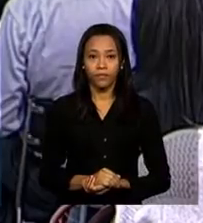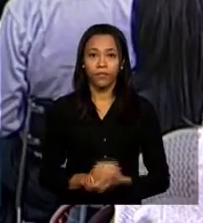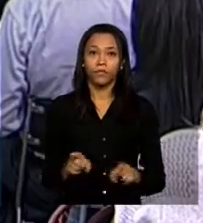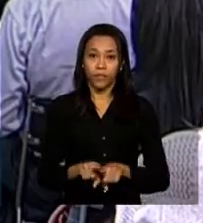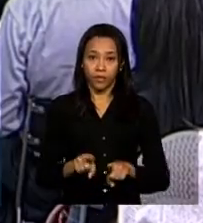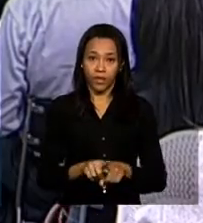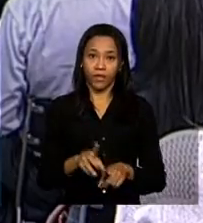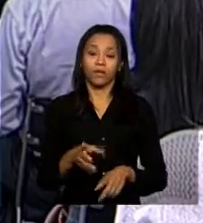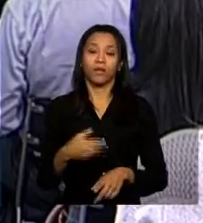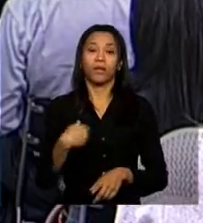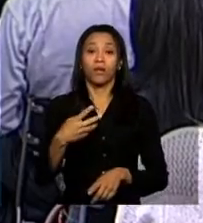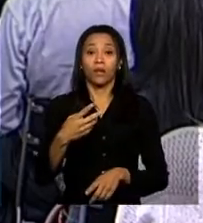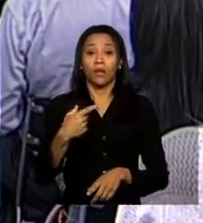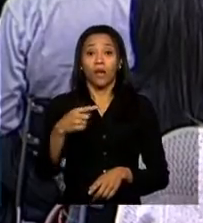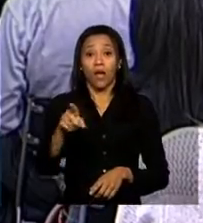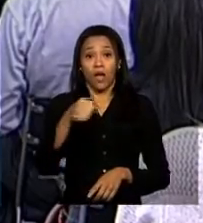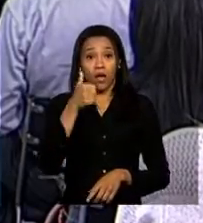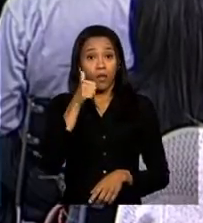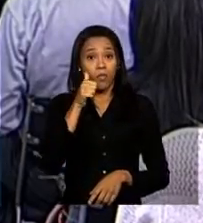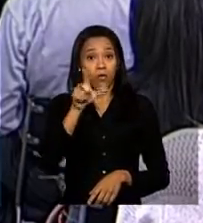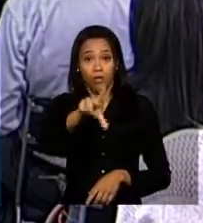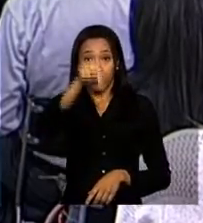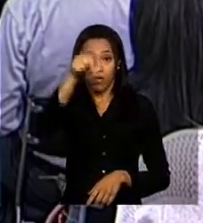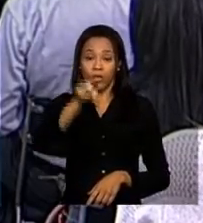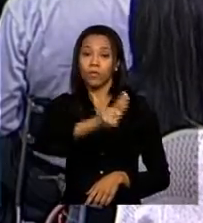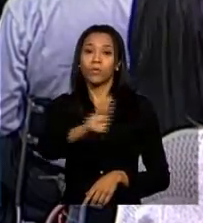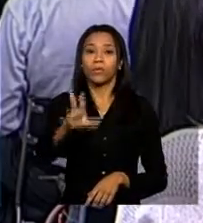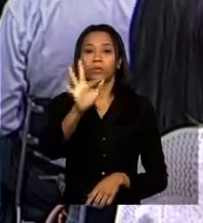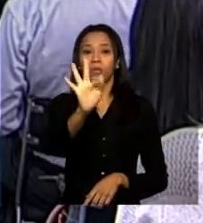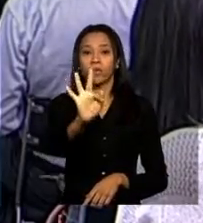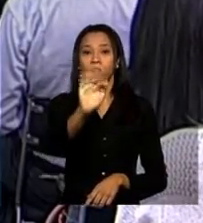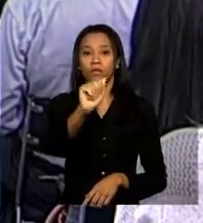Registrar também a presença da senadora eleita, Fátima Bezerra.